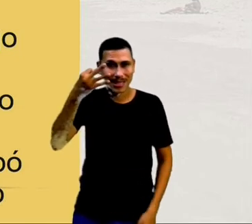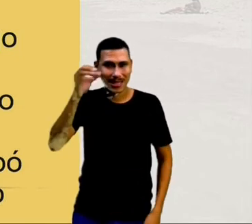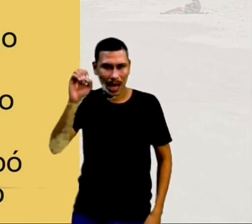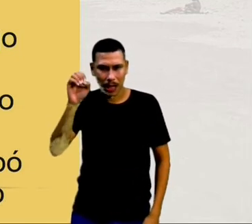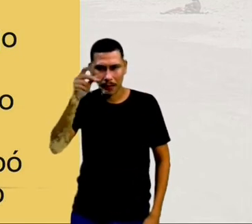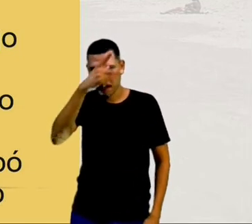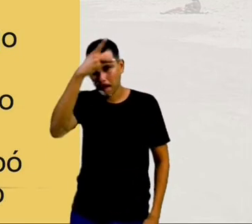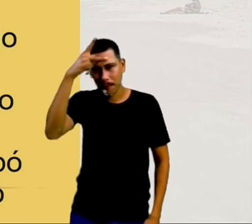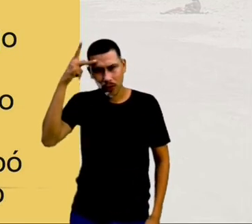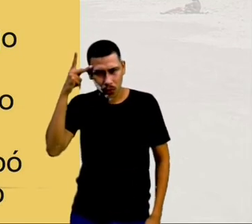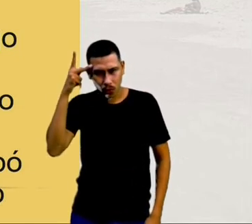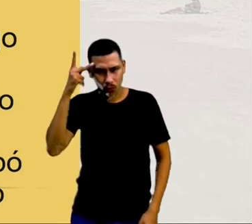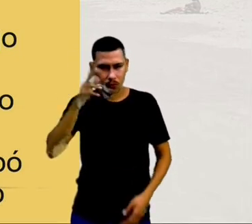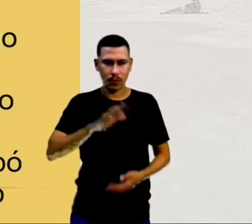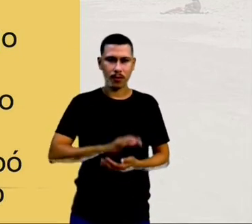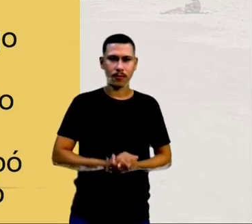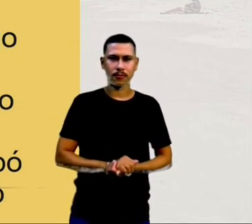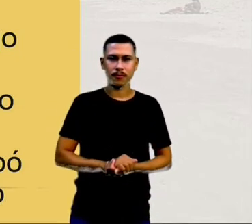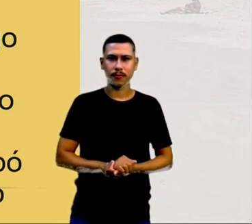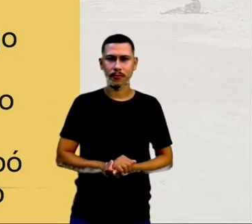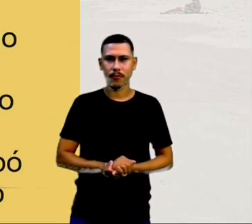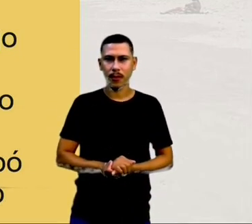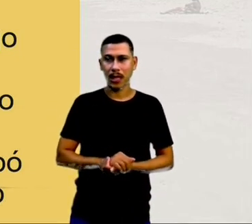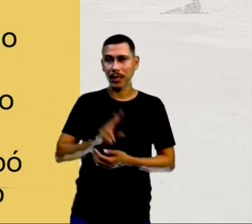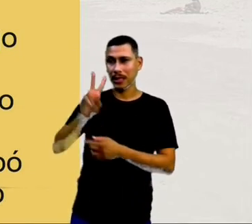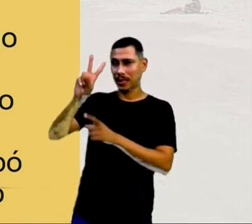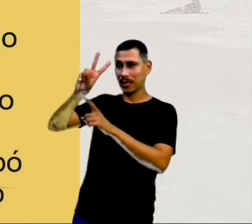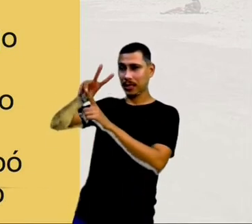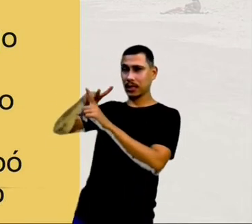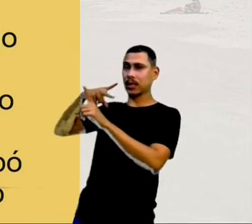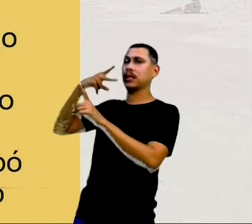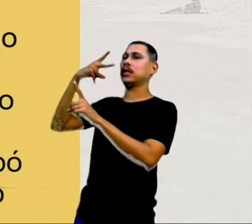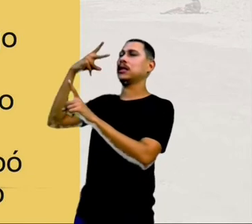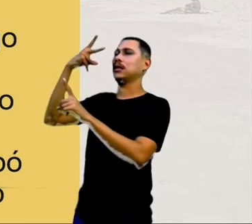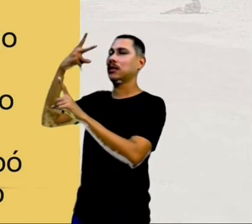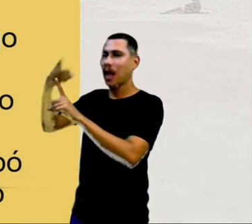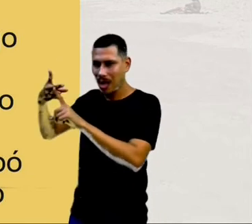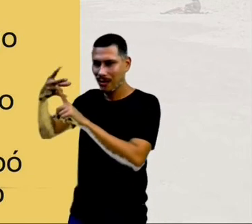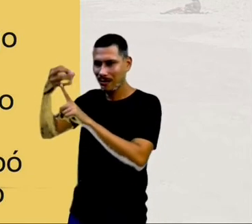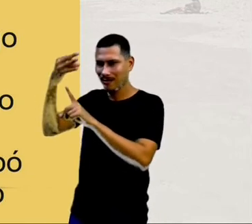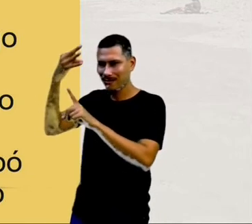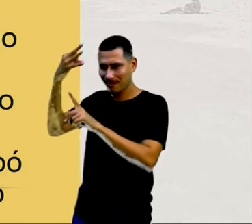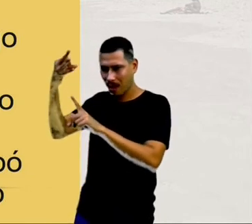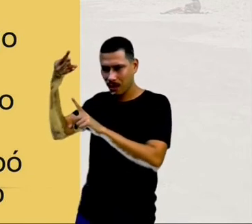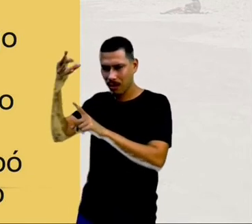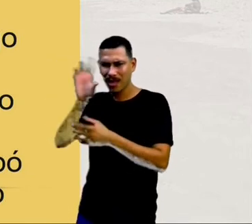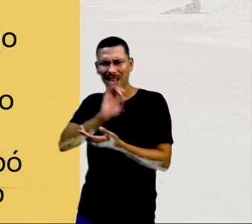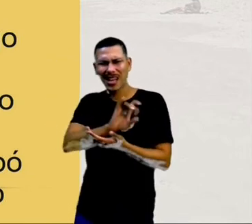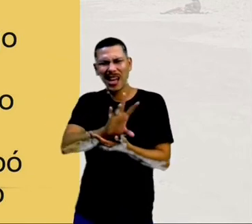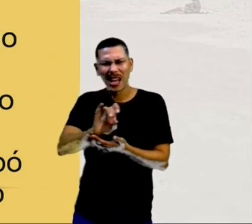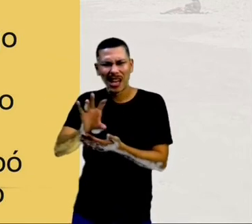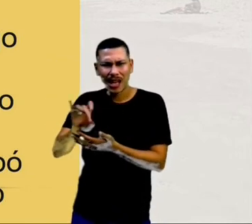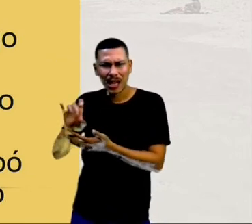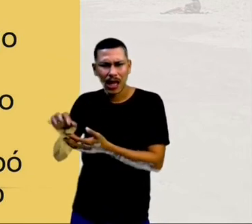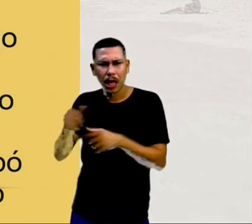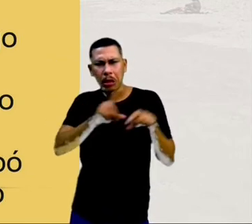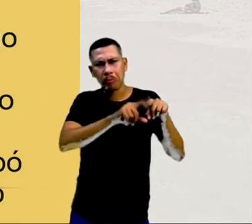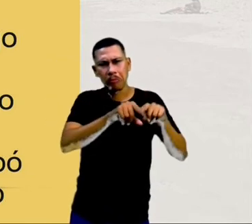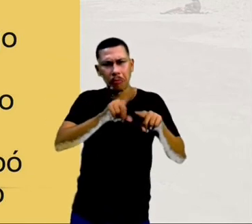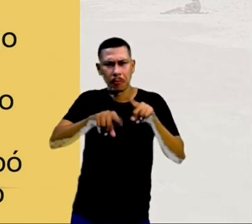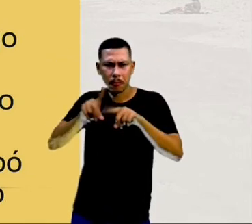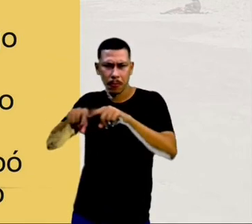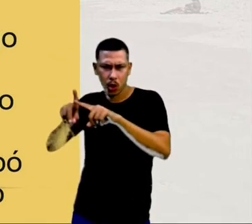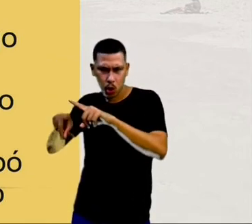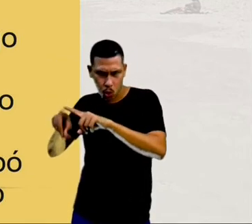pessoas. 30, 3 vezes mais. Quanto de cada um dos ingredientes a gente vai gastar então? Pensa